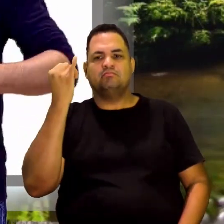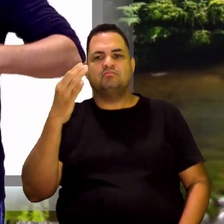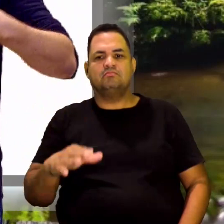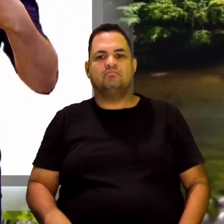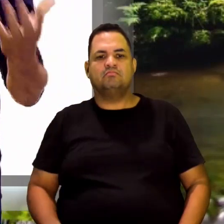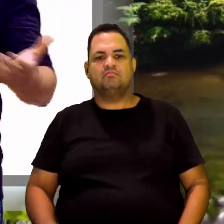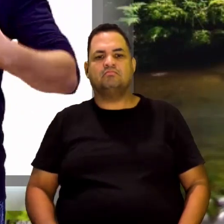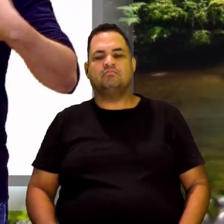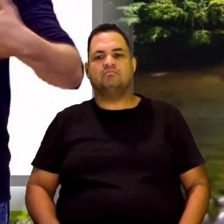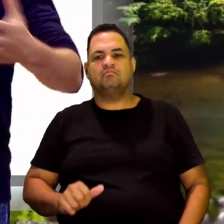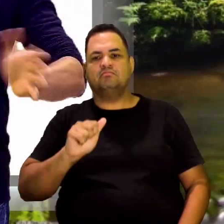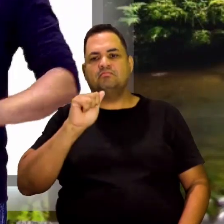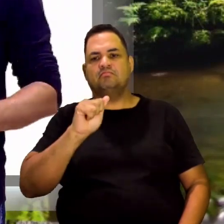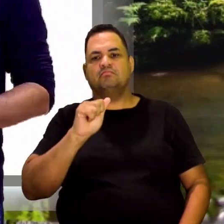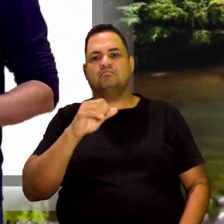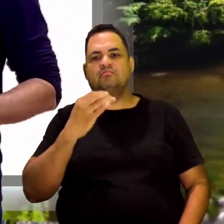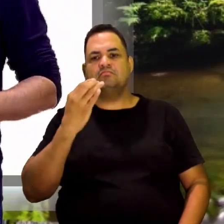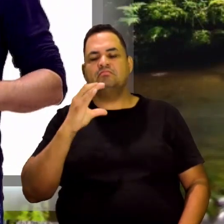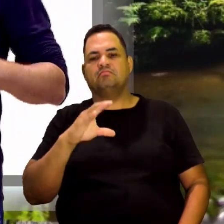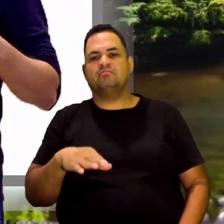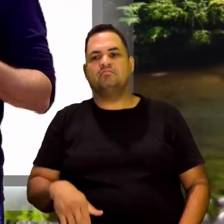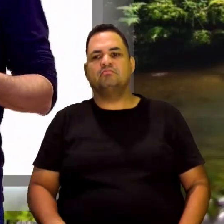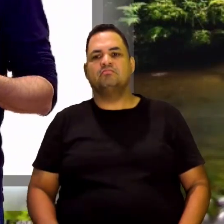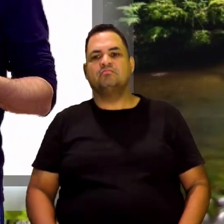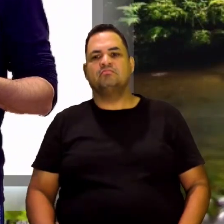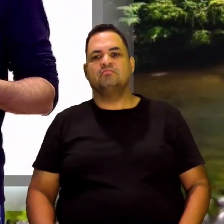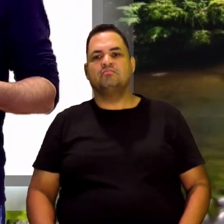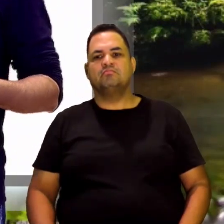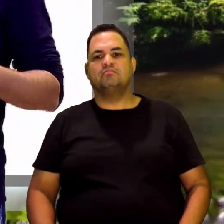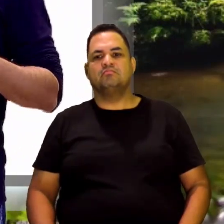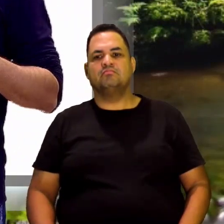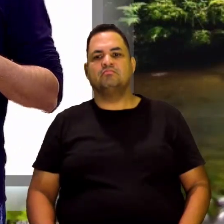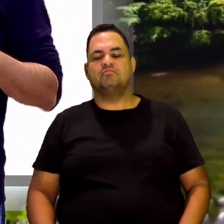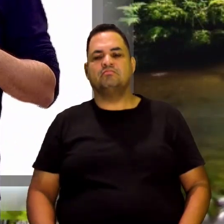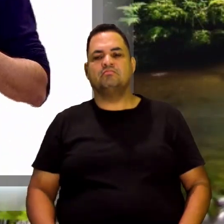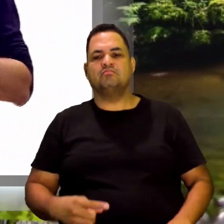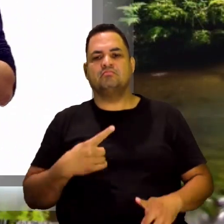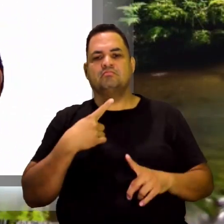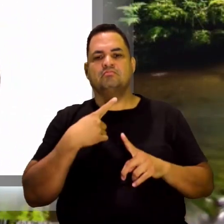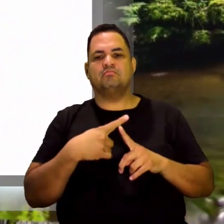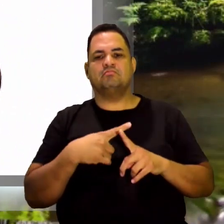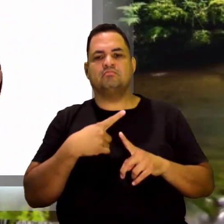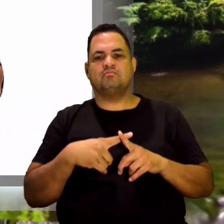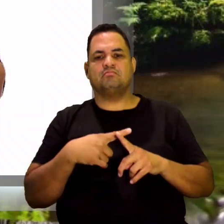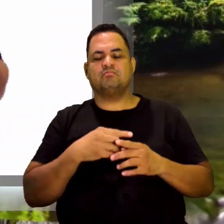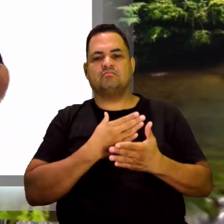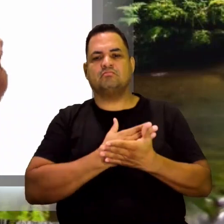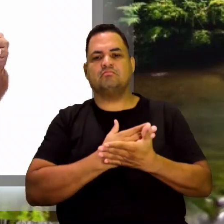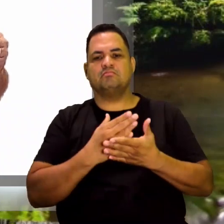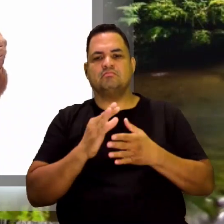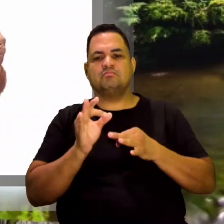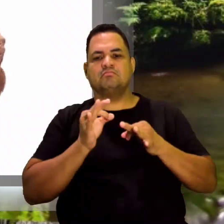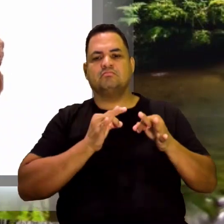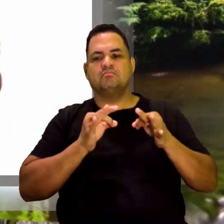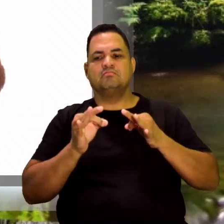aquela adenina, né? Timina, citosina e guanina. Isso é importante por quê? Porque a partir dessa